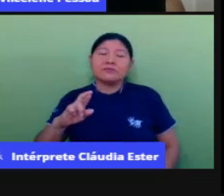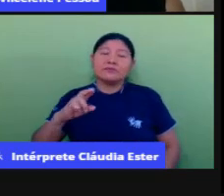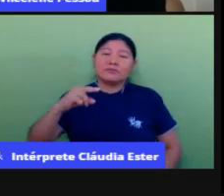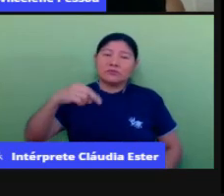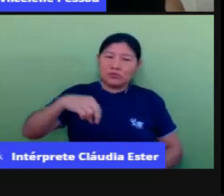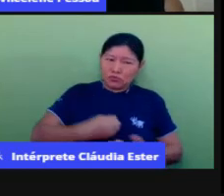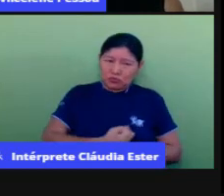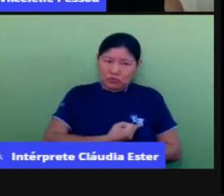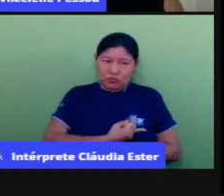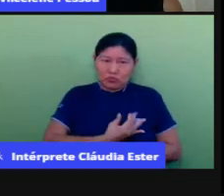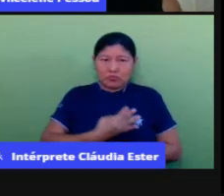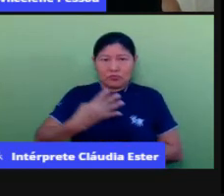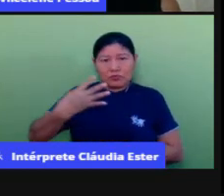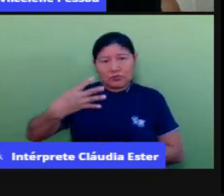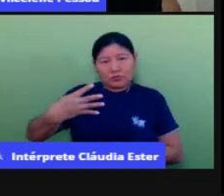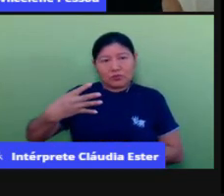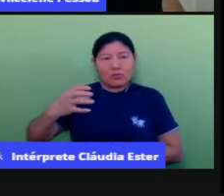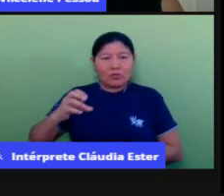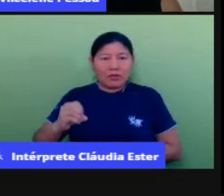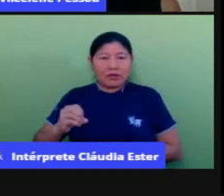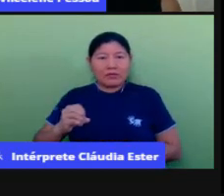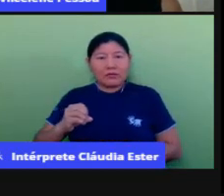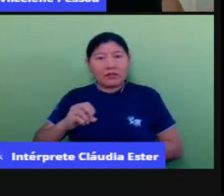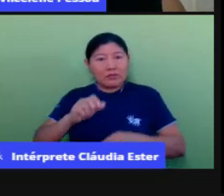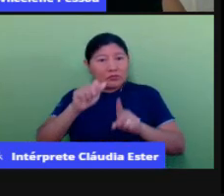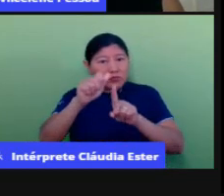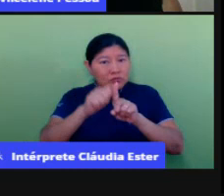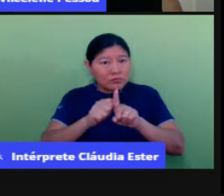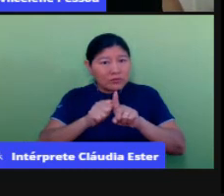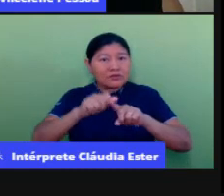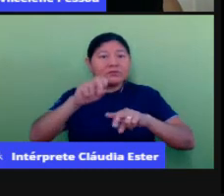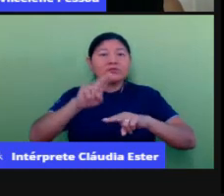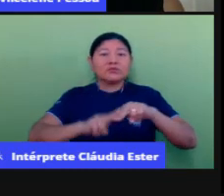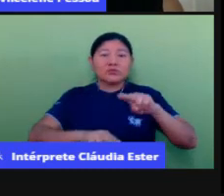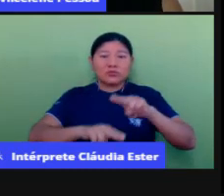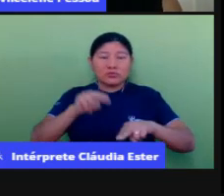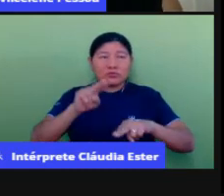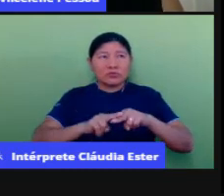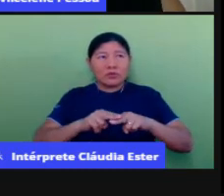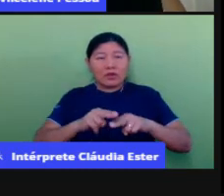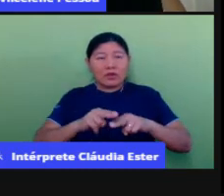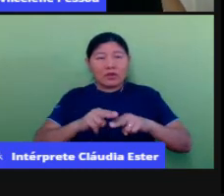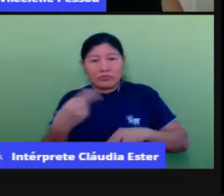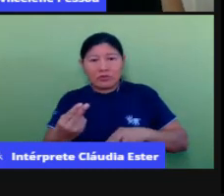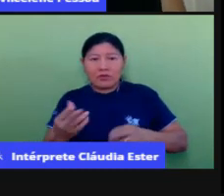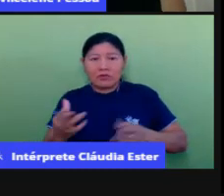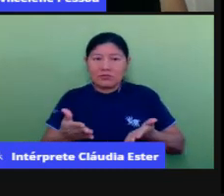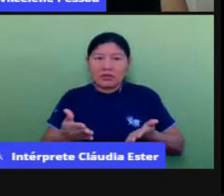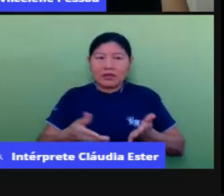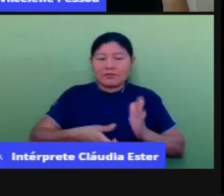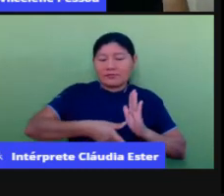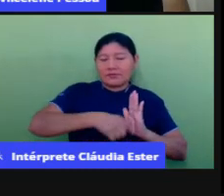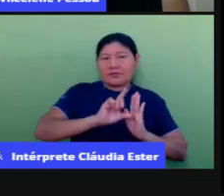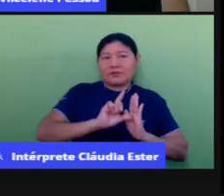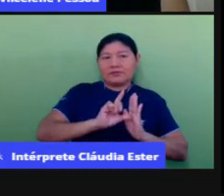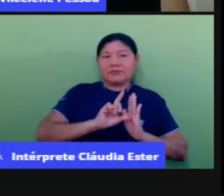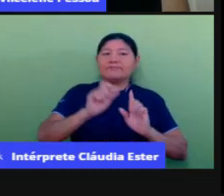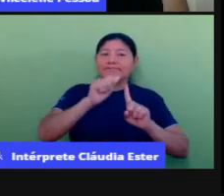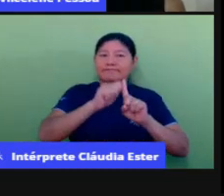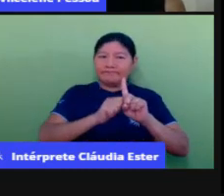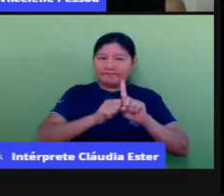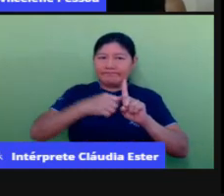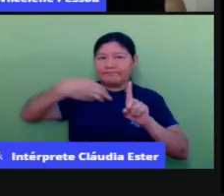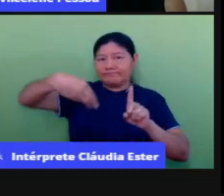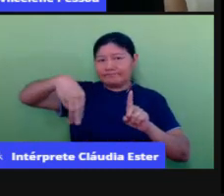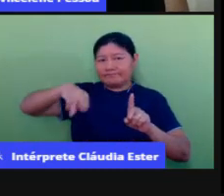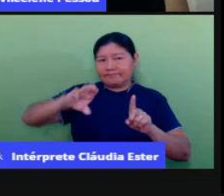foi aprovado em junho, nós já estávamos desde março com as crianças em casa, então não se sabia